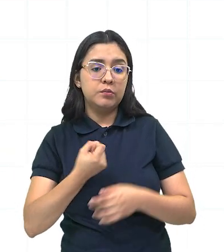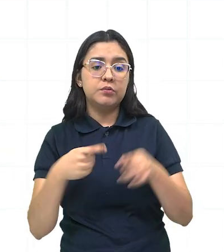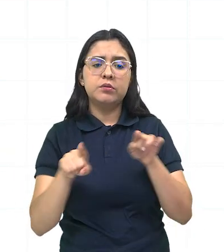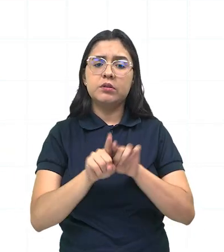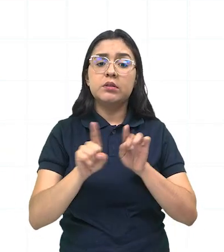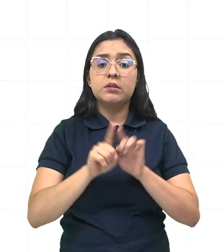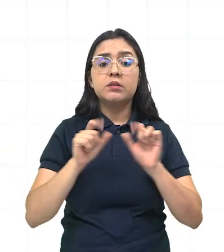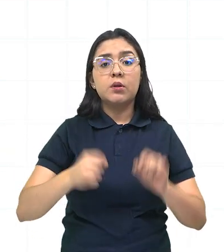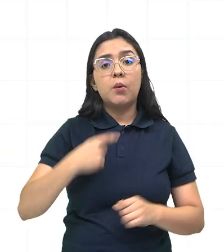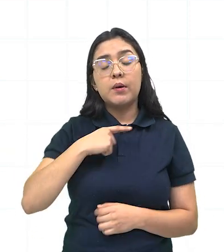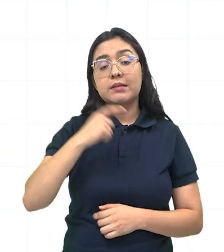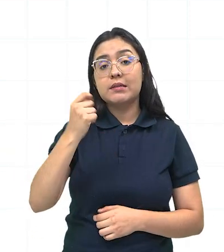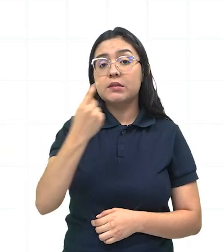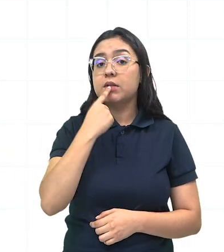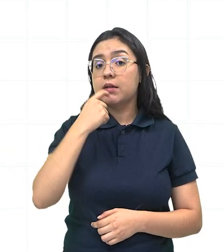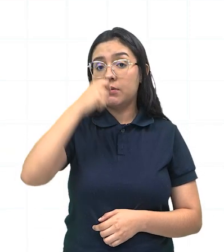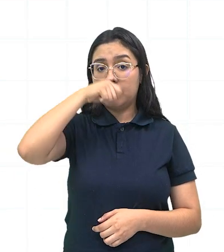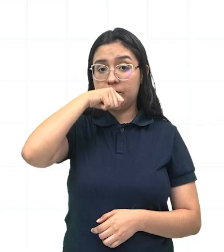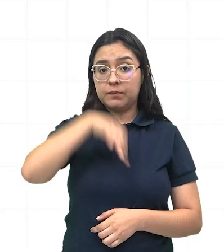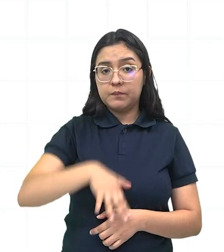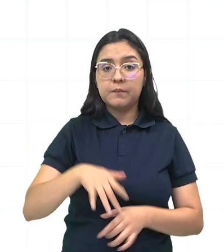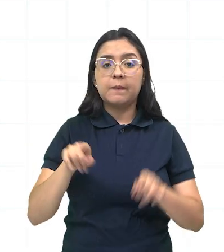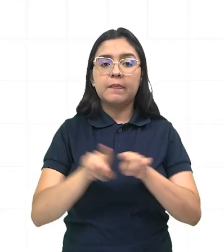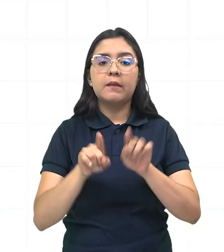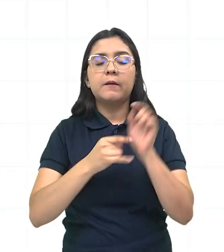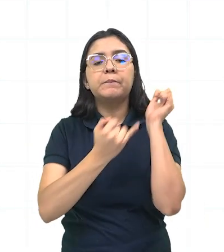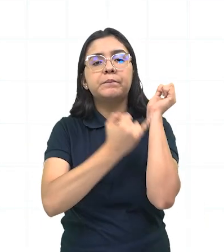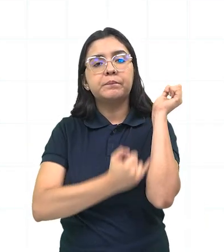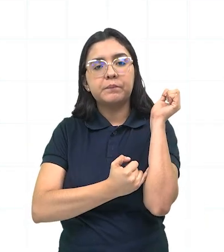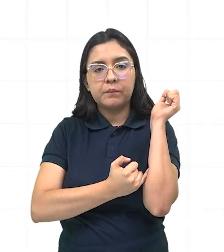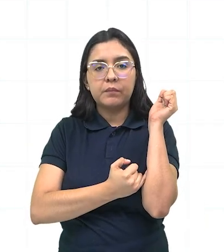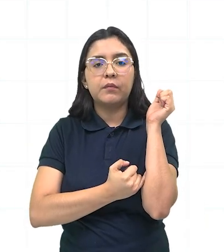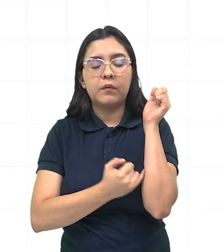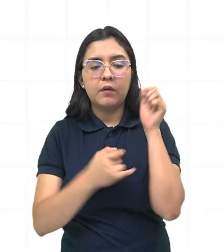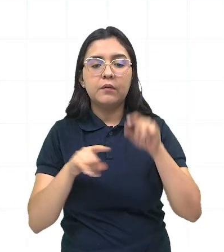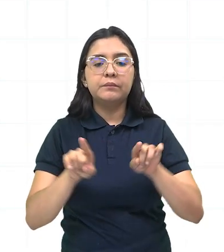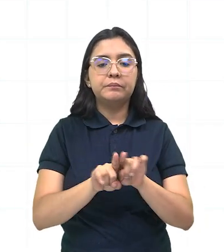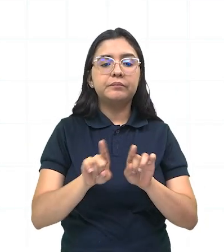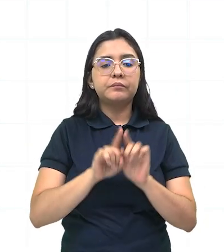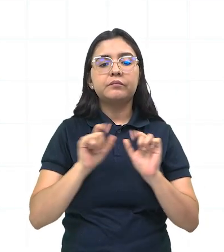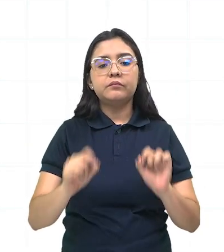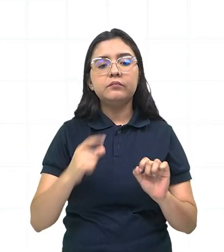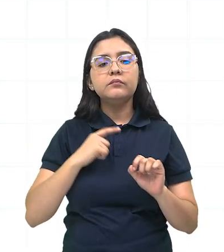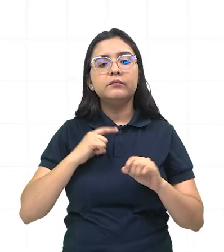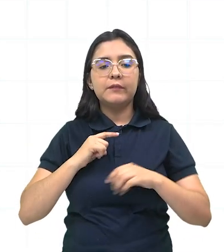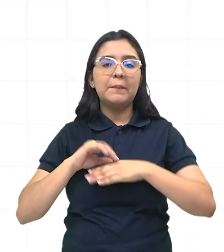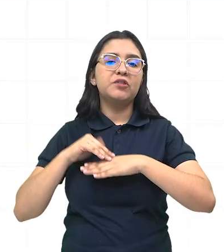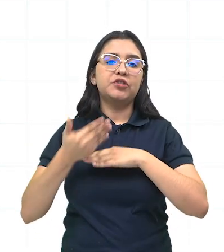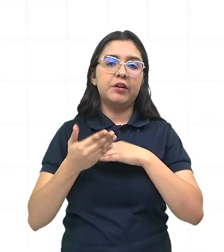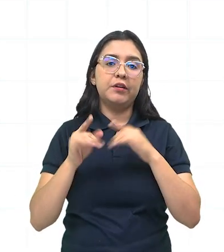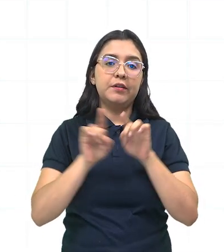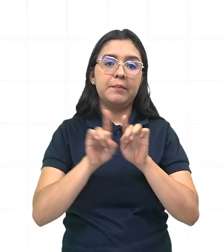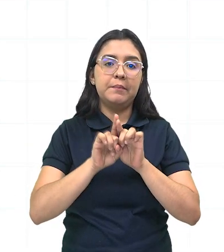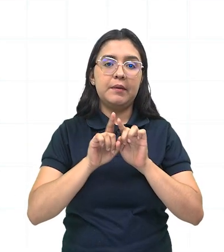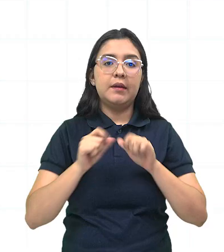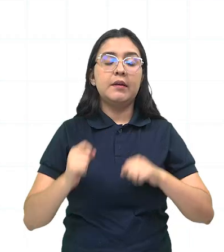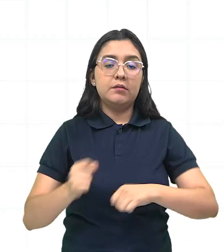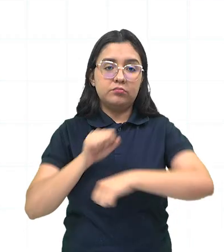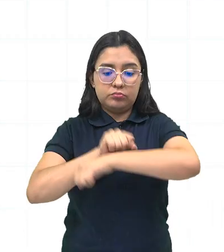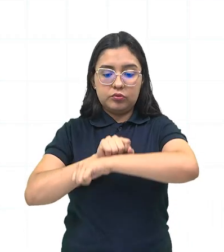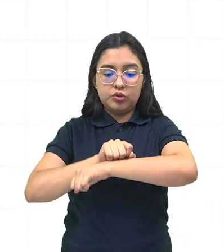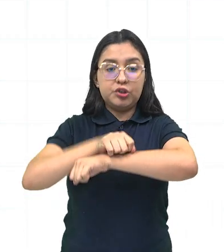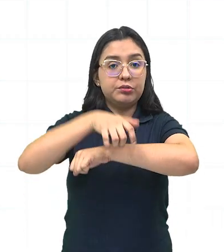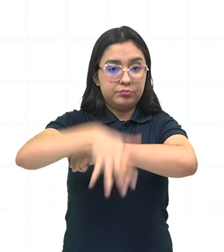As hemorragias ocorrem quando os vasos sanguíneos são rompidos. Hemorragia externa é aquela em que o sangue